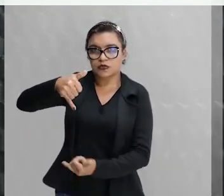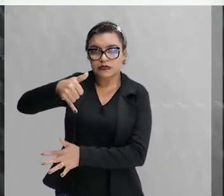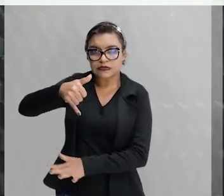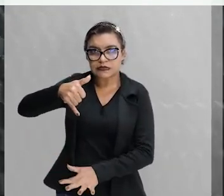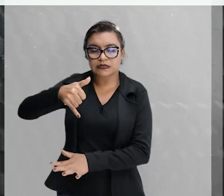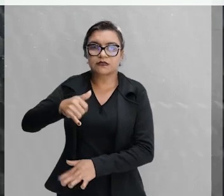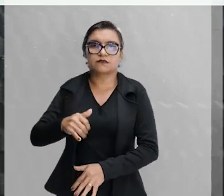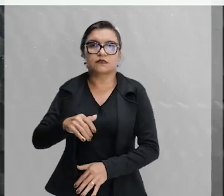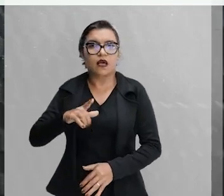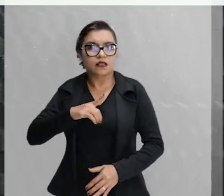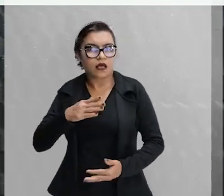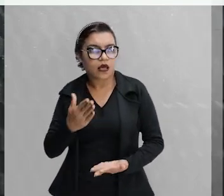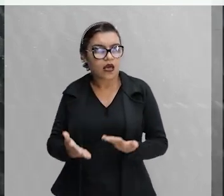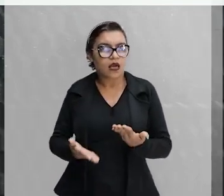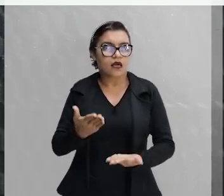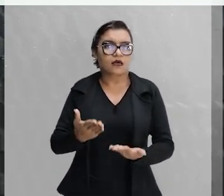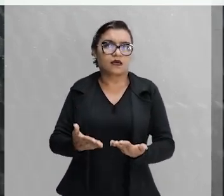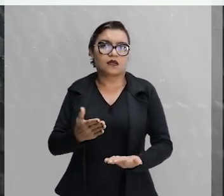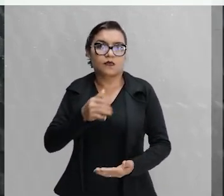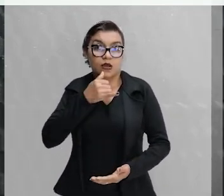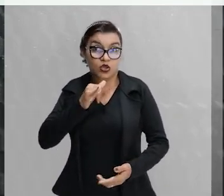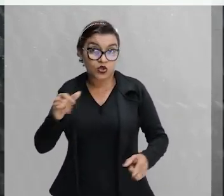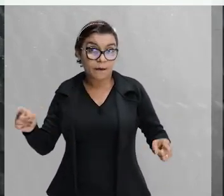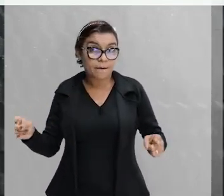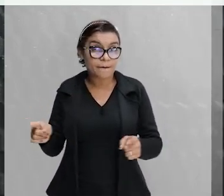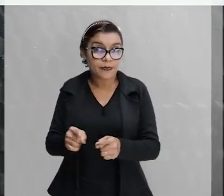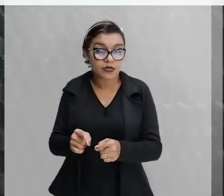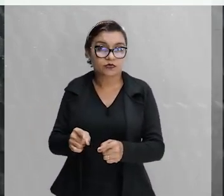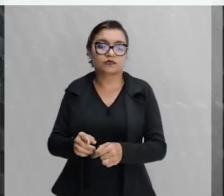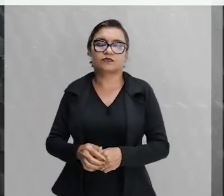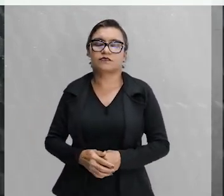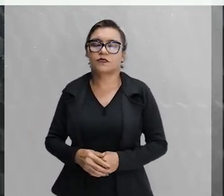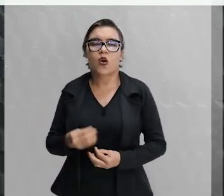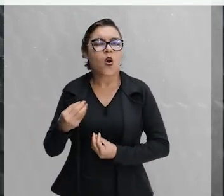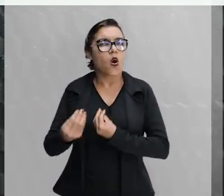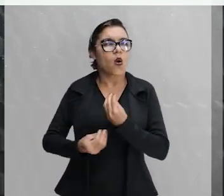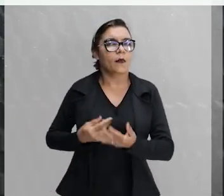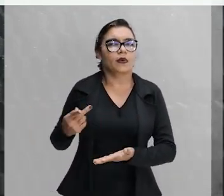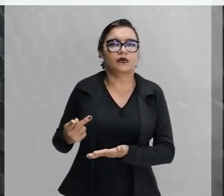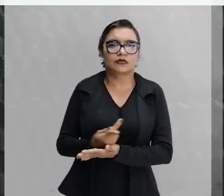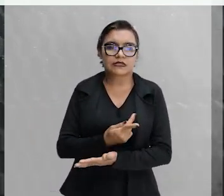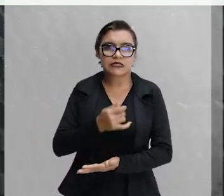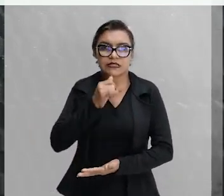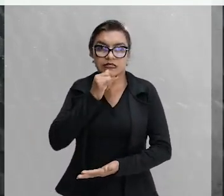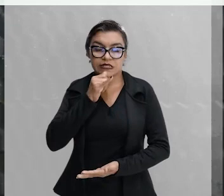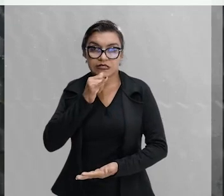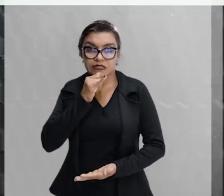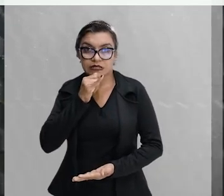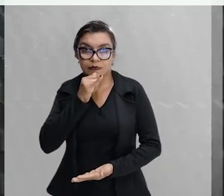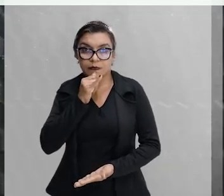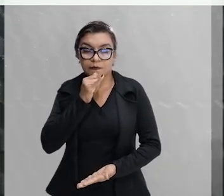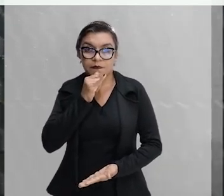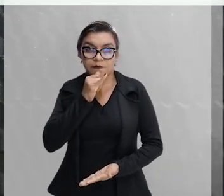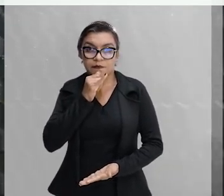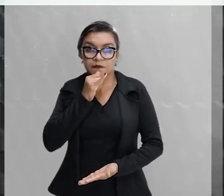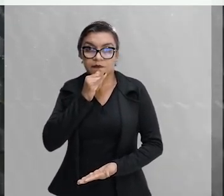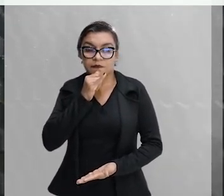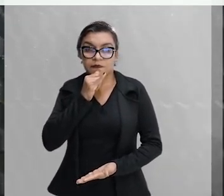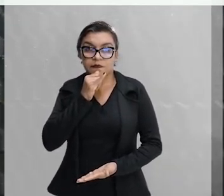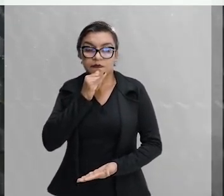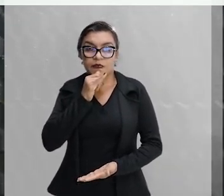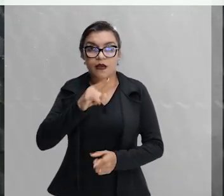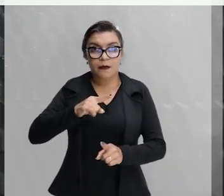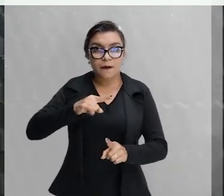equilíbrio, gastar menos energia com o equilíbrio. Como é que vai acontecer isso? Ele vai puxar cargas positivas da Terra?